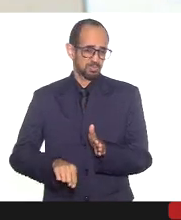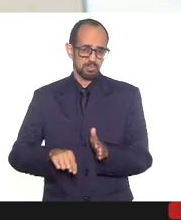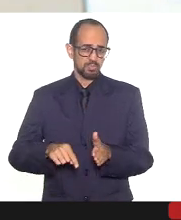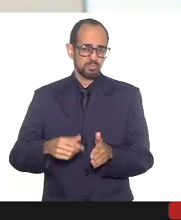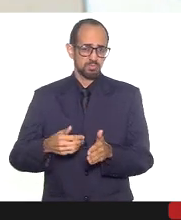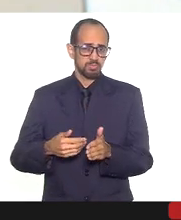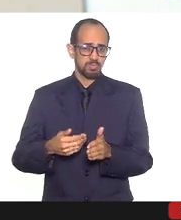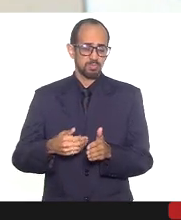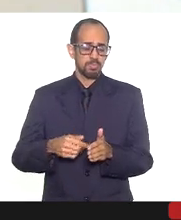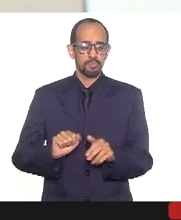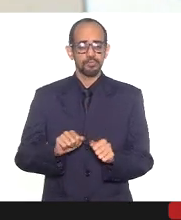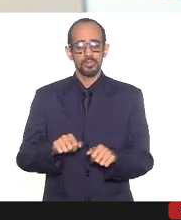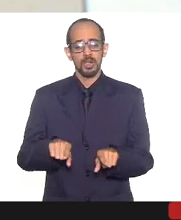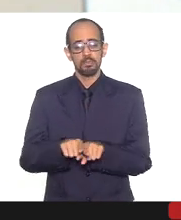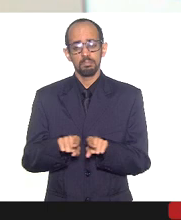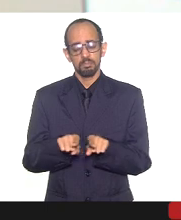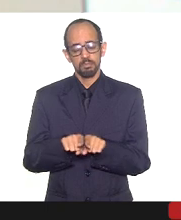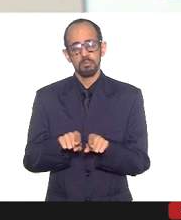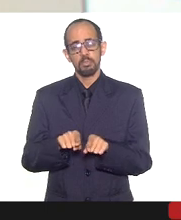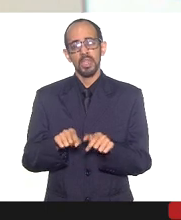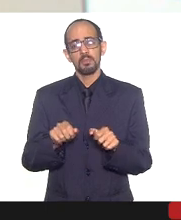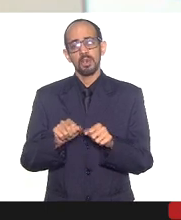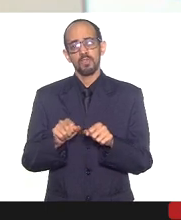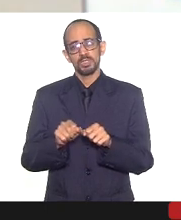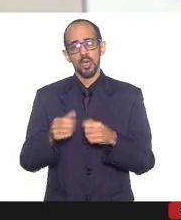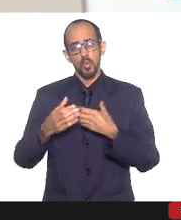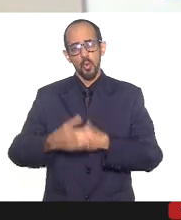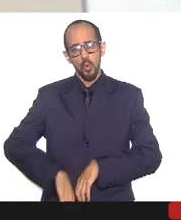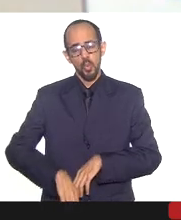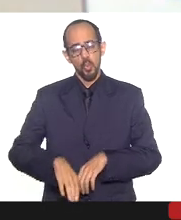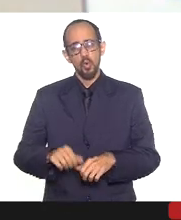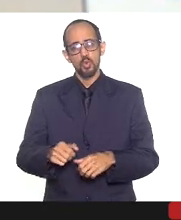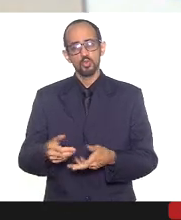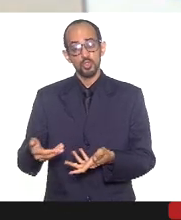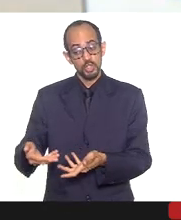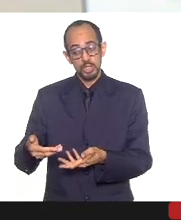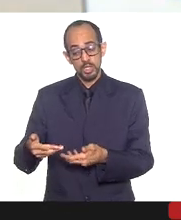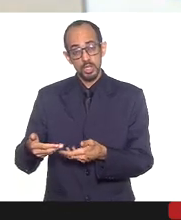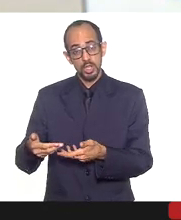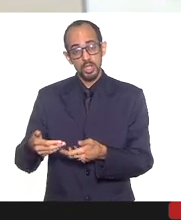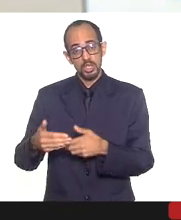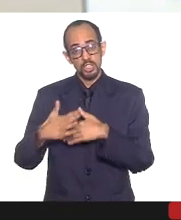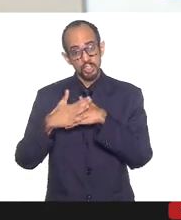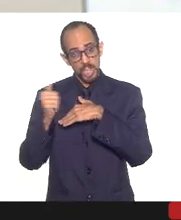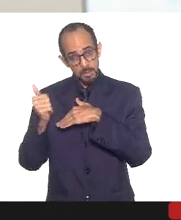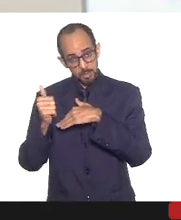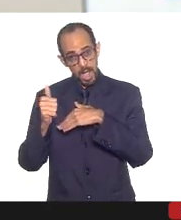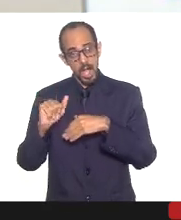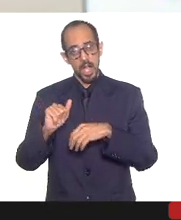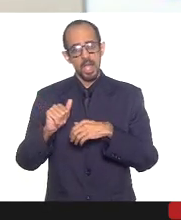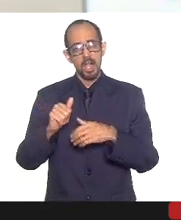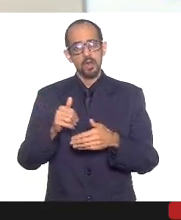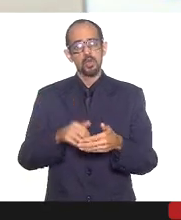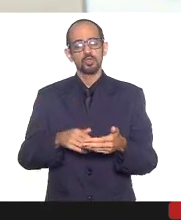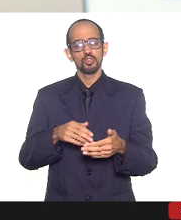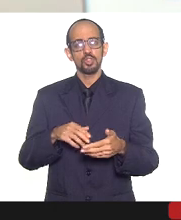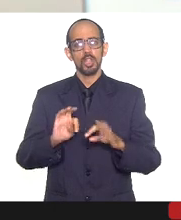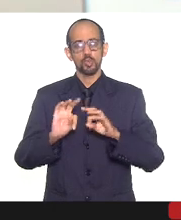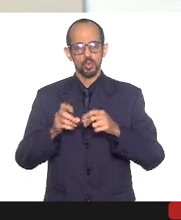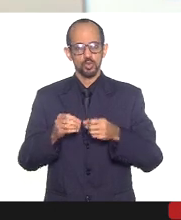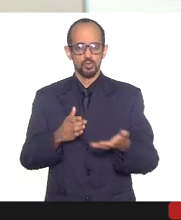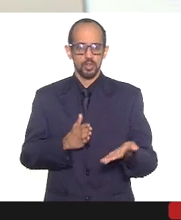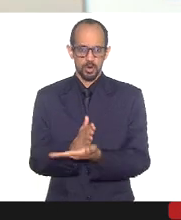da realização de concursos, de convocação de profissionais concursados, até uma proposta que vinha em